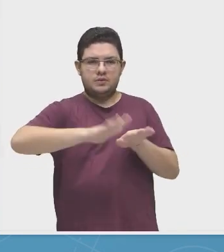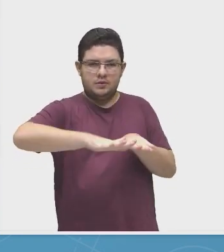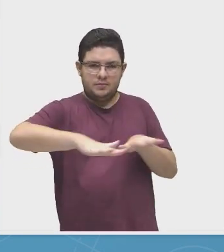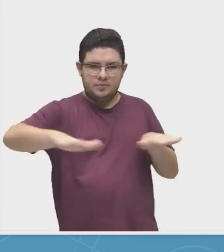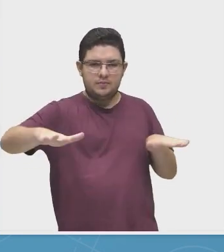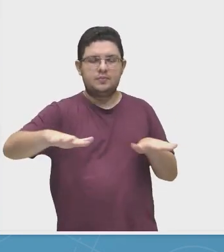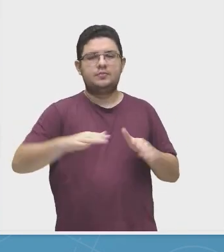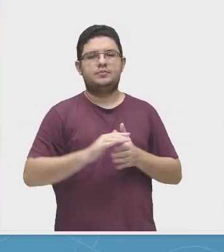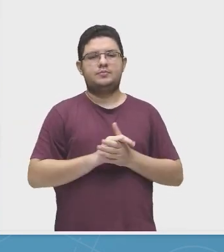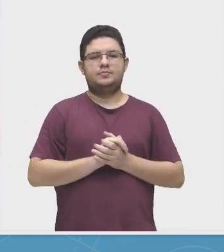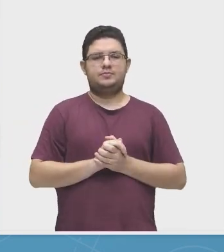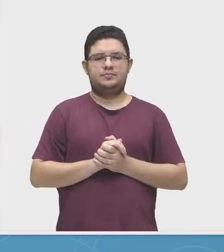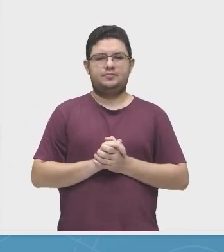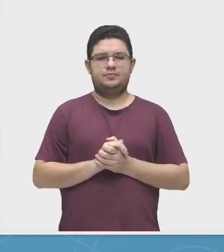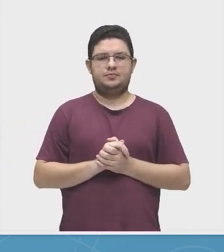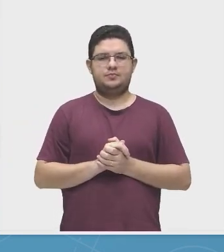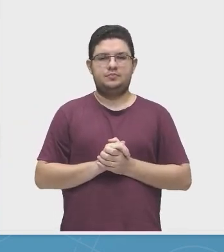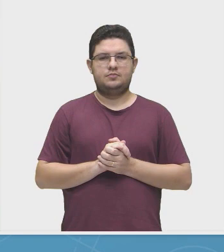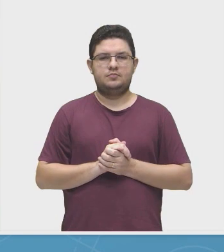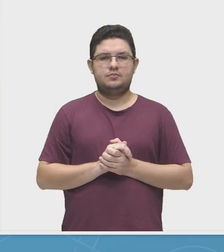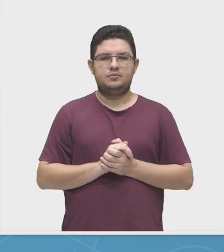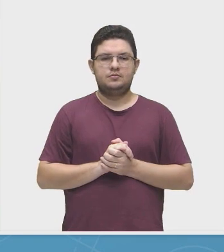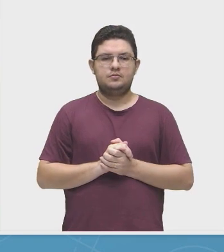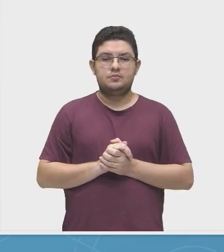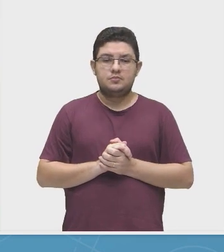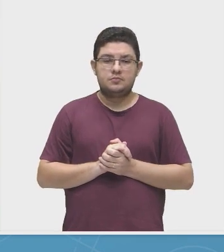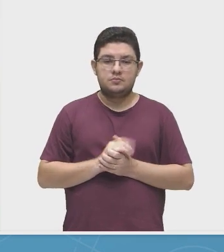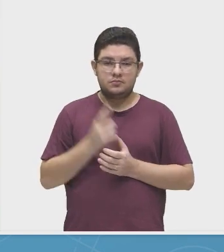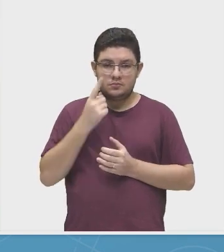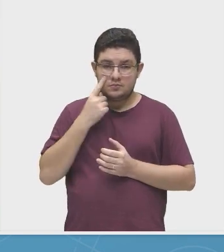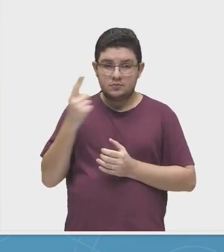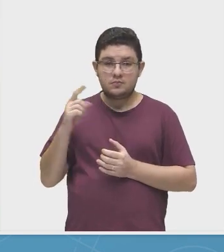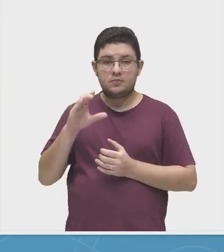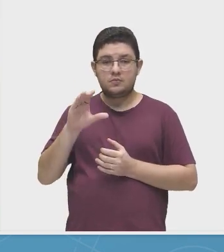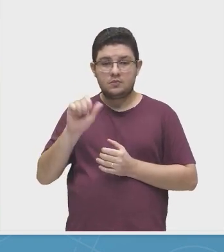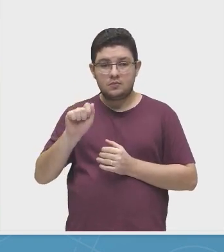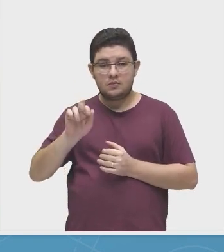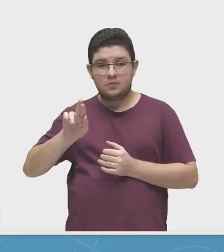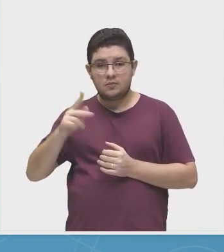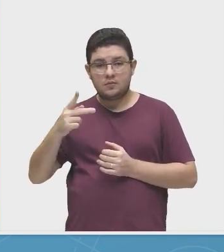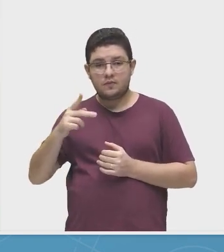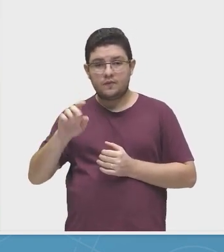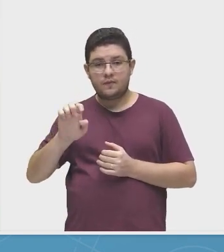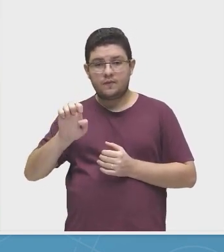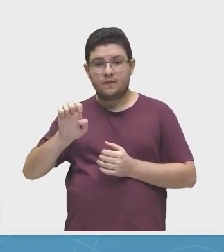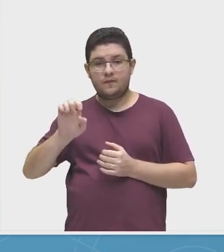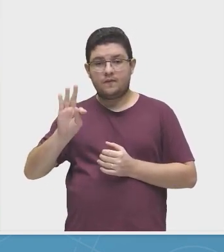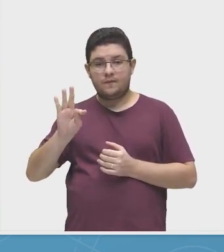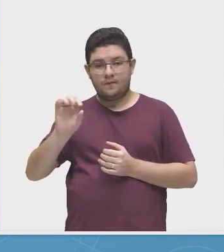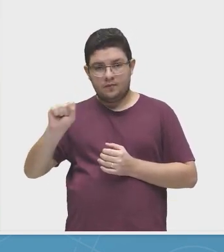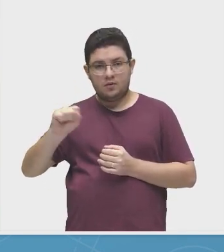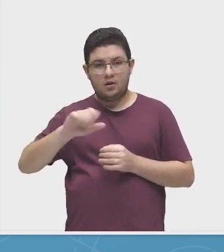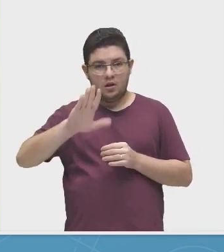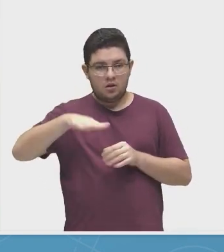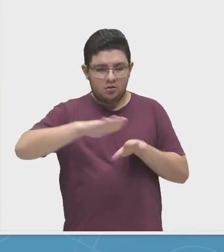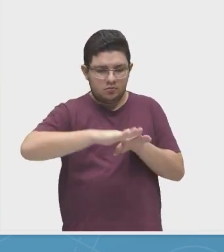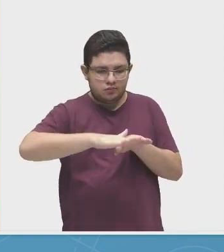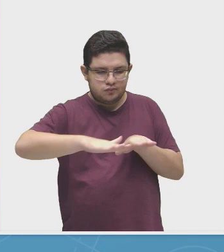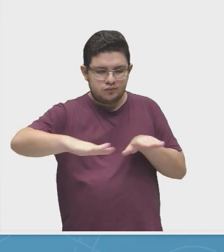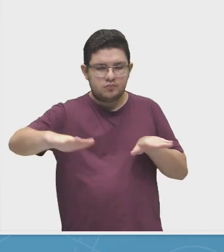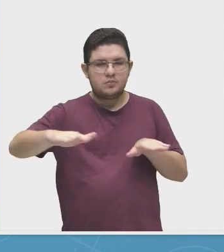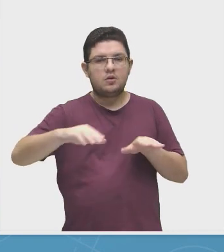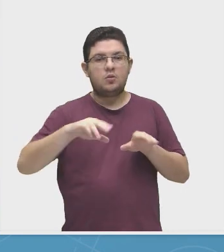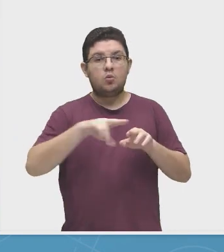and mites live on carpets. Então, repare que carpet é uma superfície, portanto, eu utilizo a preposição